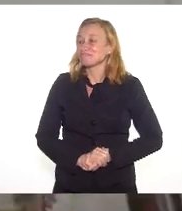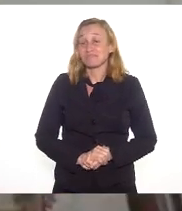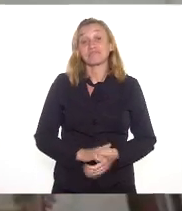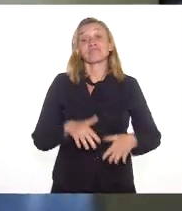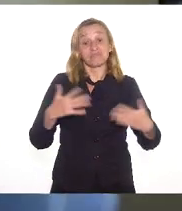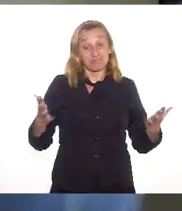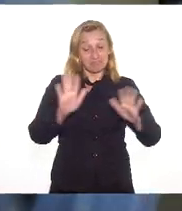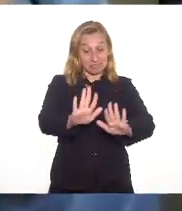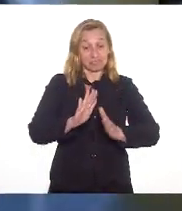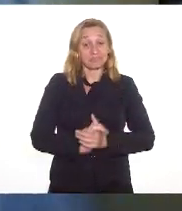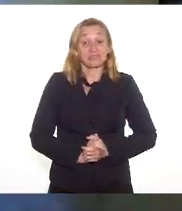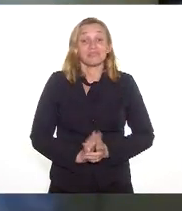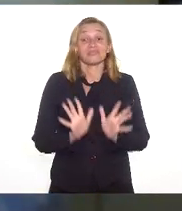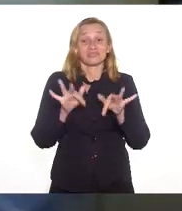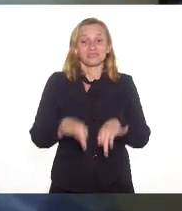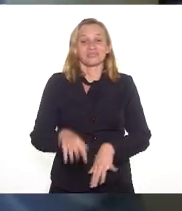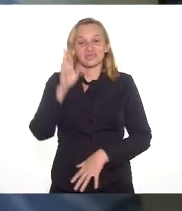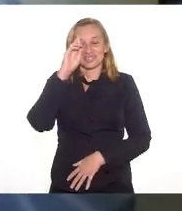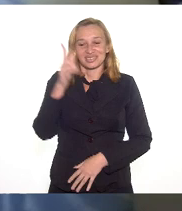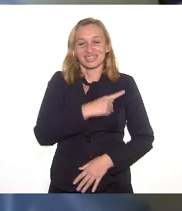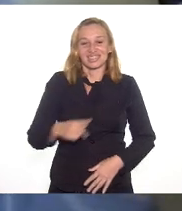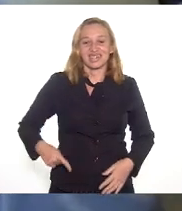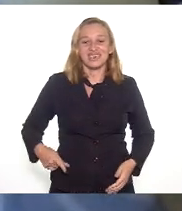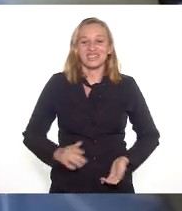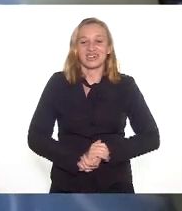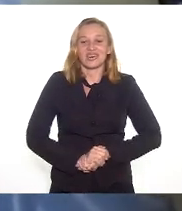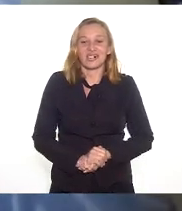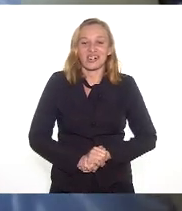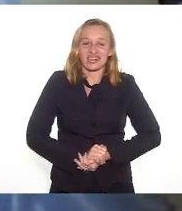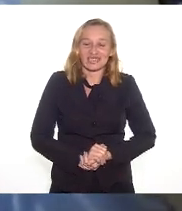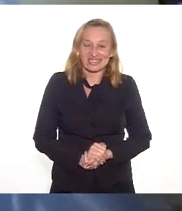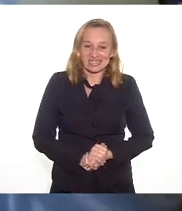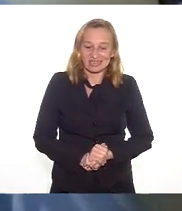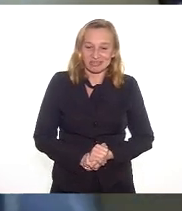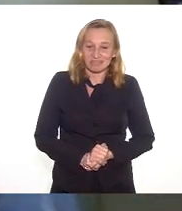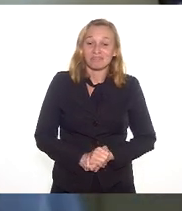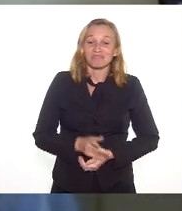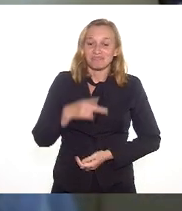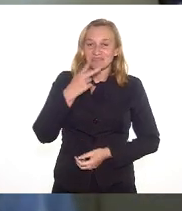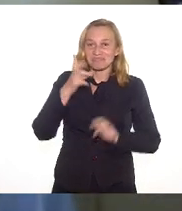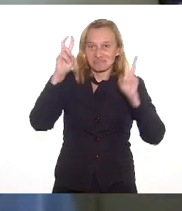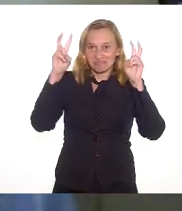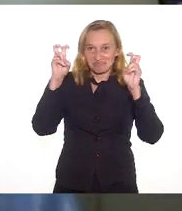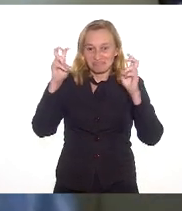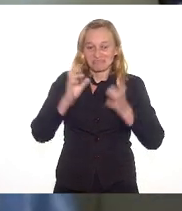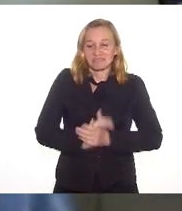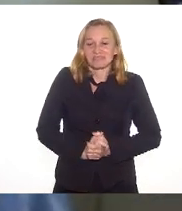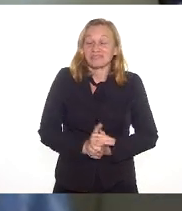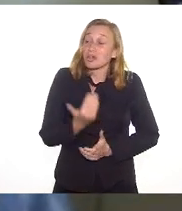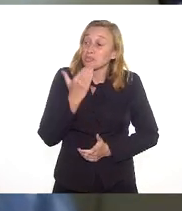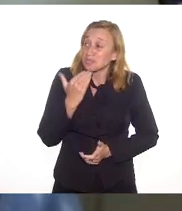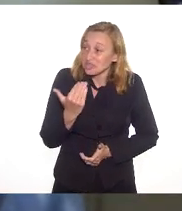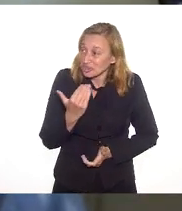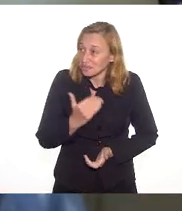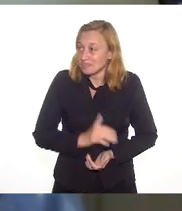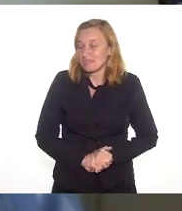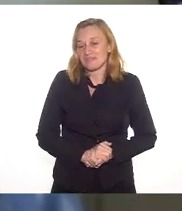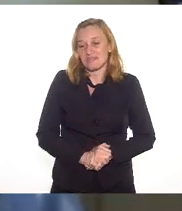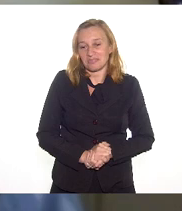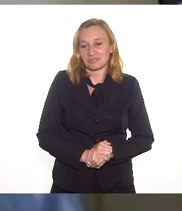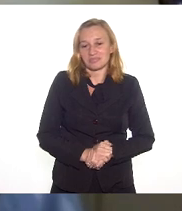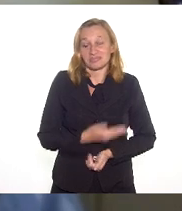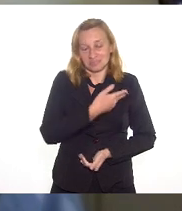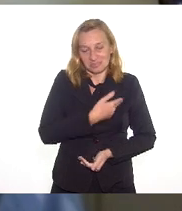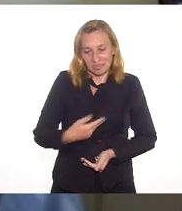Bom, dado a parte, eu vou concluir, senhora presidente. Eu trouxe esse tema só para pedir